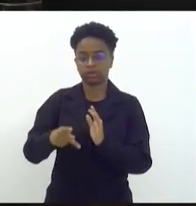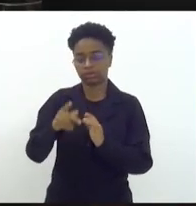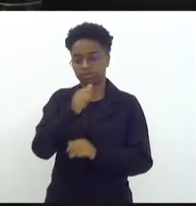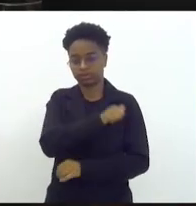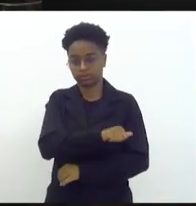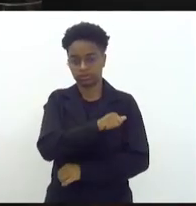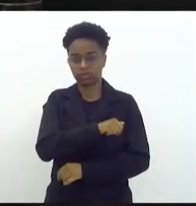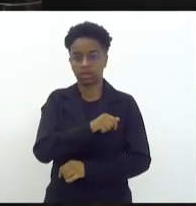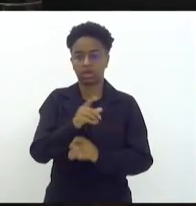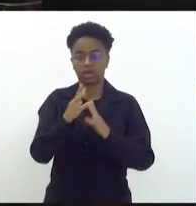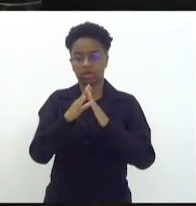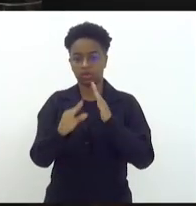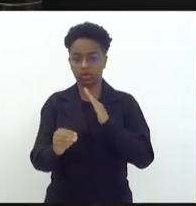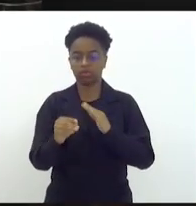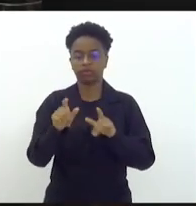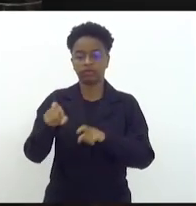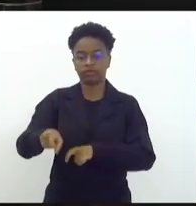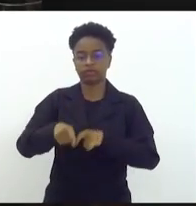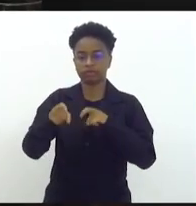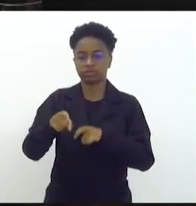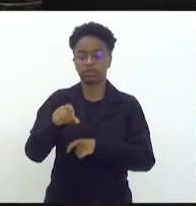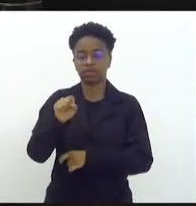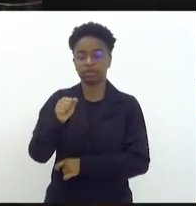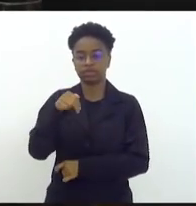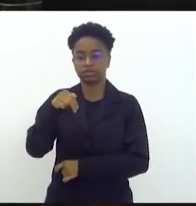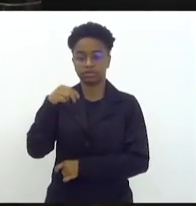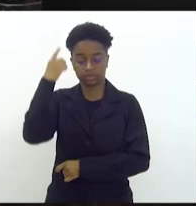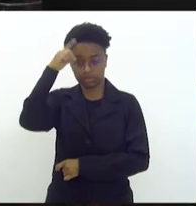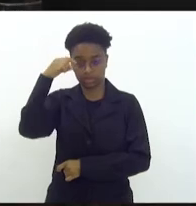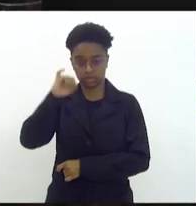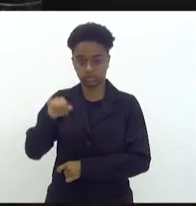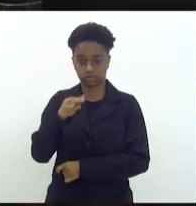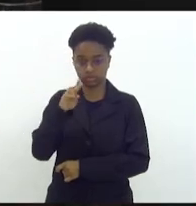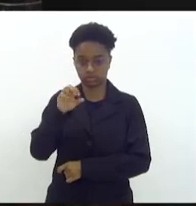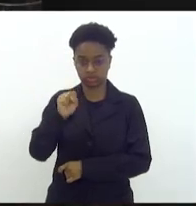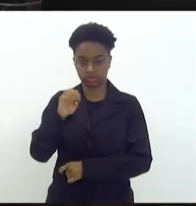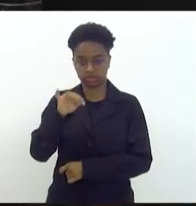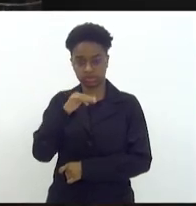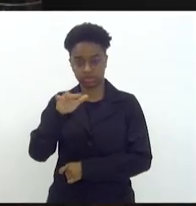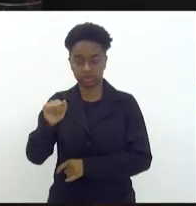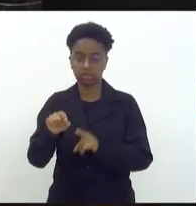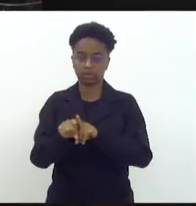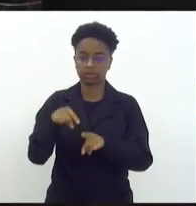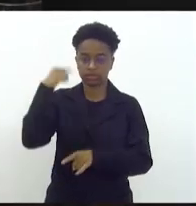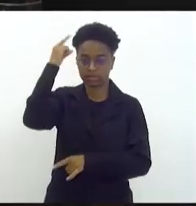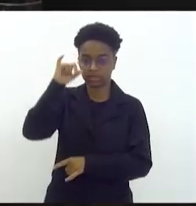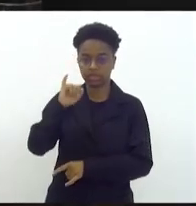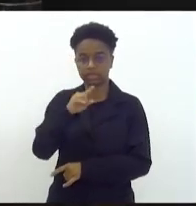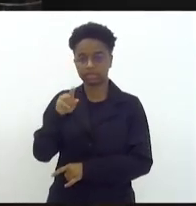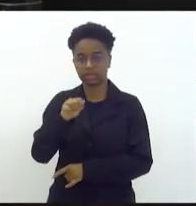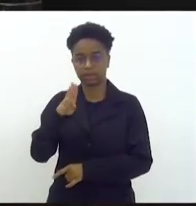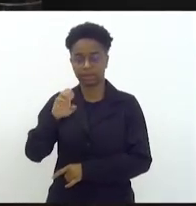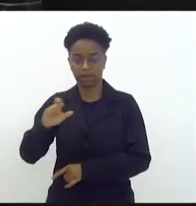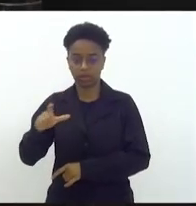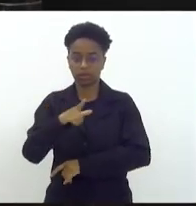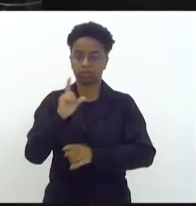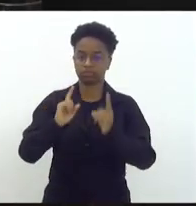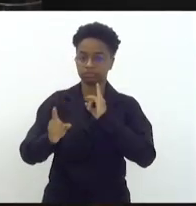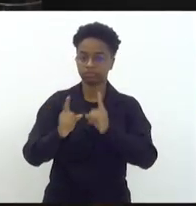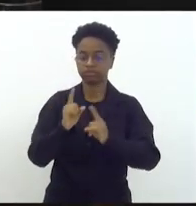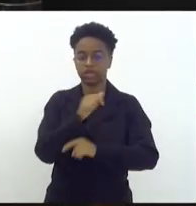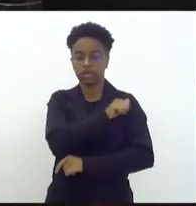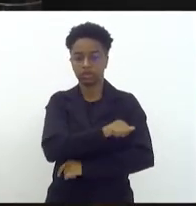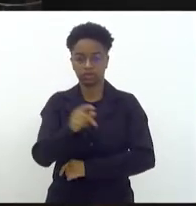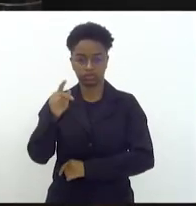Santa Justina, Santa Isabel, localizado na rodovia Rio Santos, no quilombo 43, em Margarida,